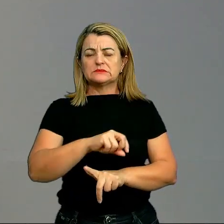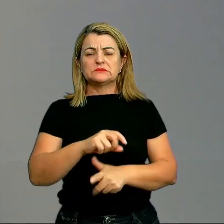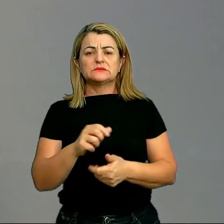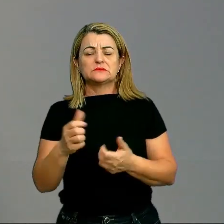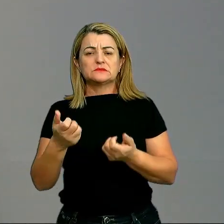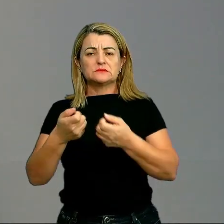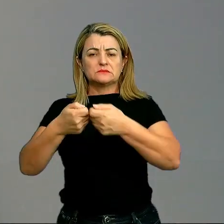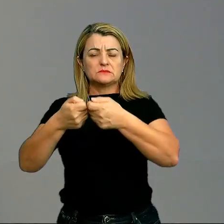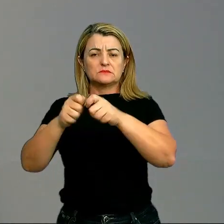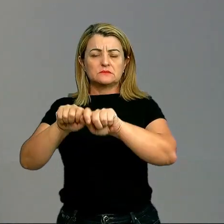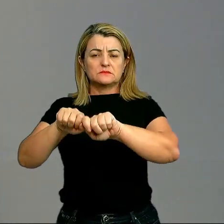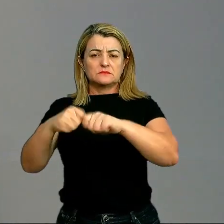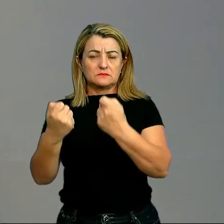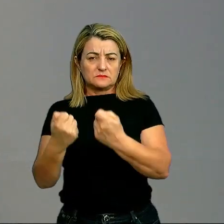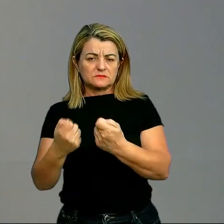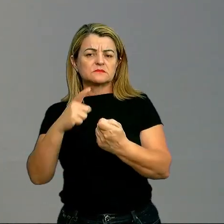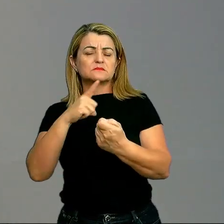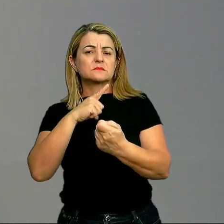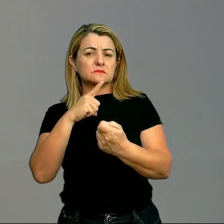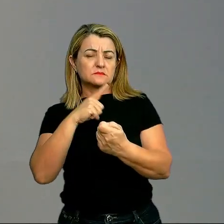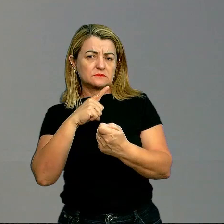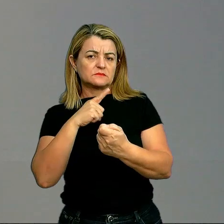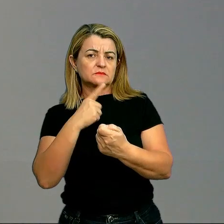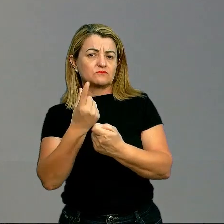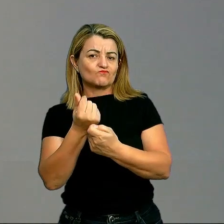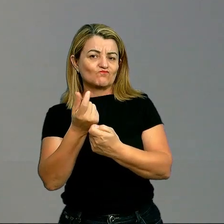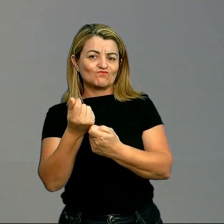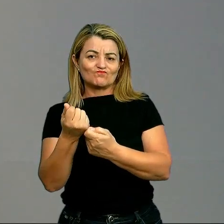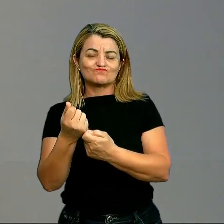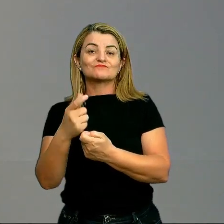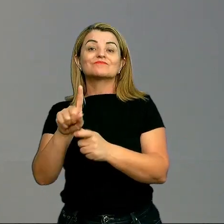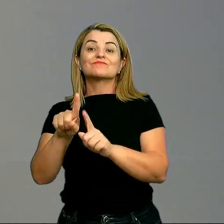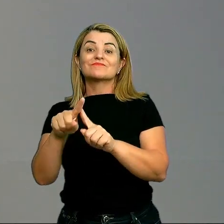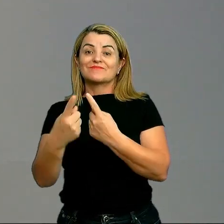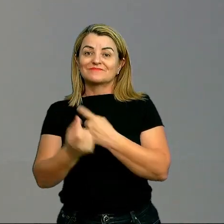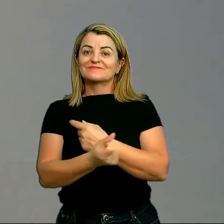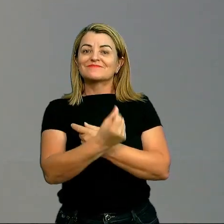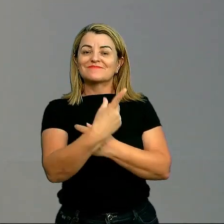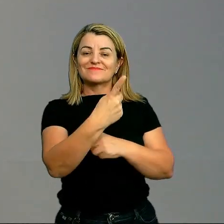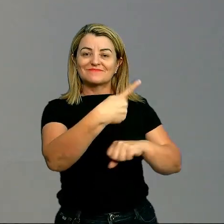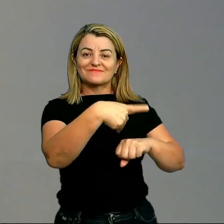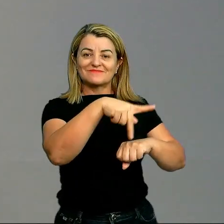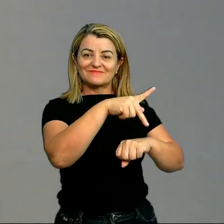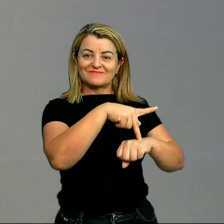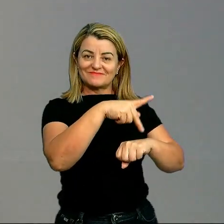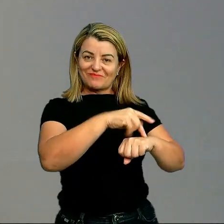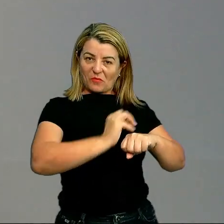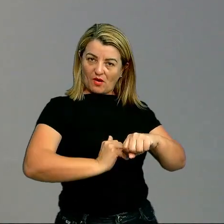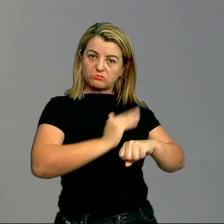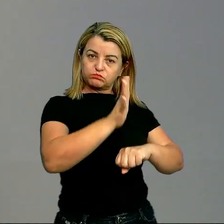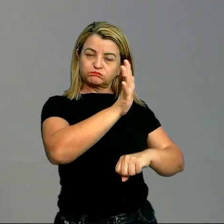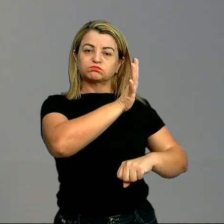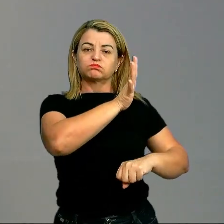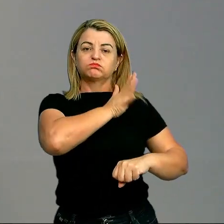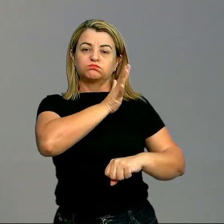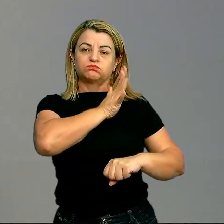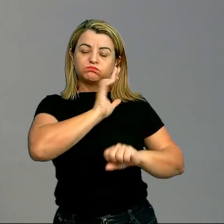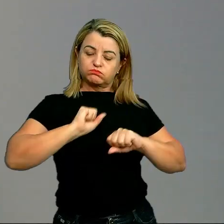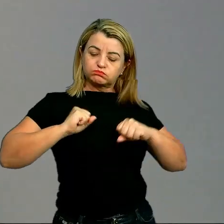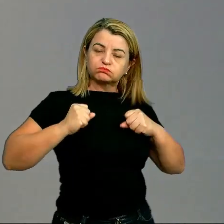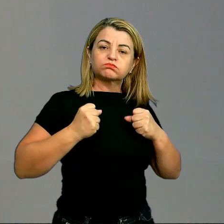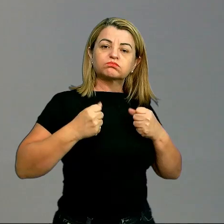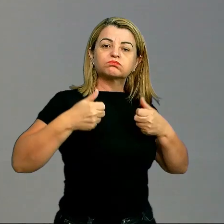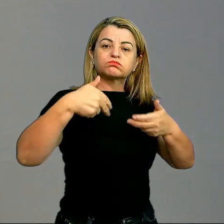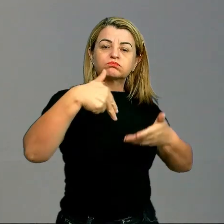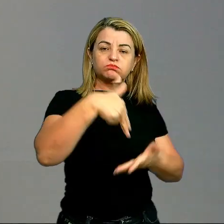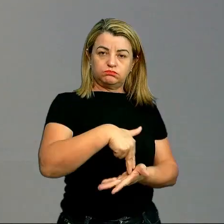falidos, né? E um desses países que não vai falir vai se sobressair como a nação mais imponente do mundo,